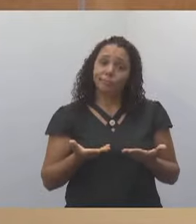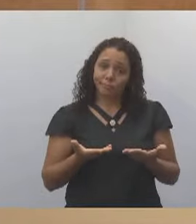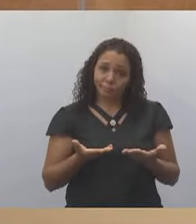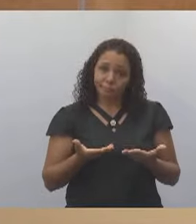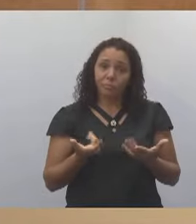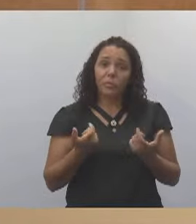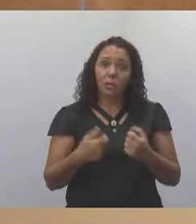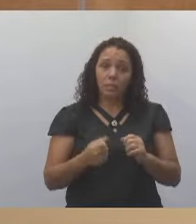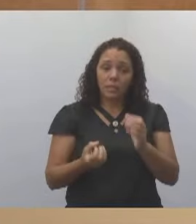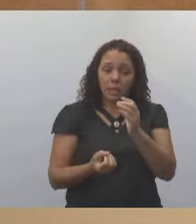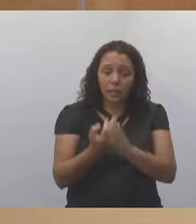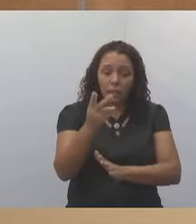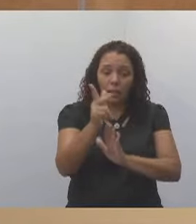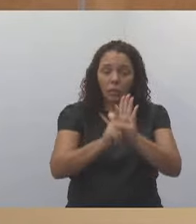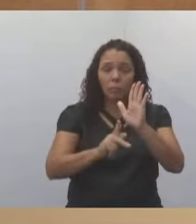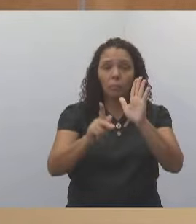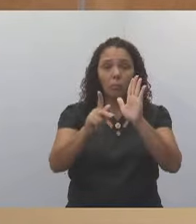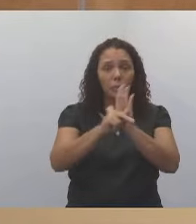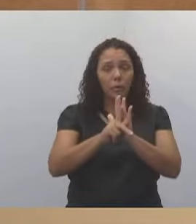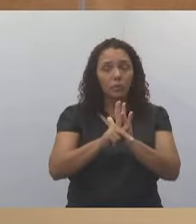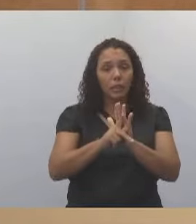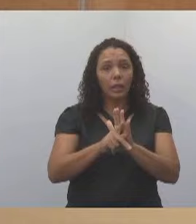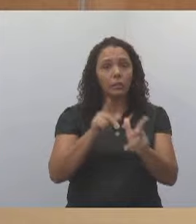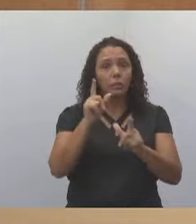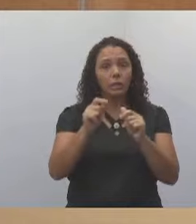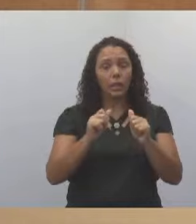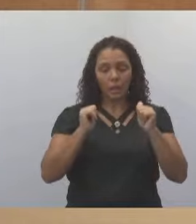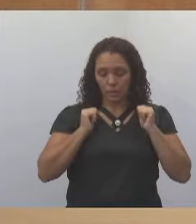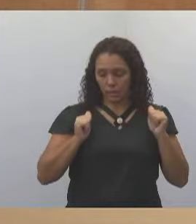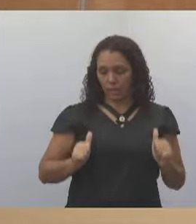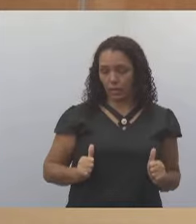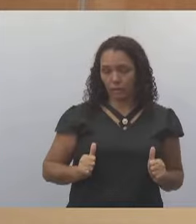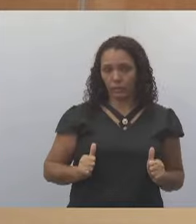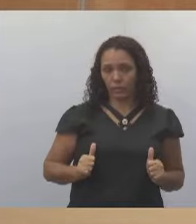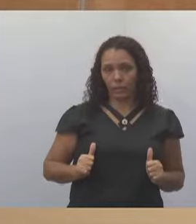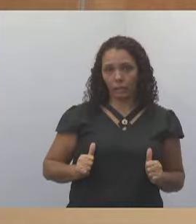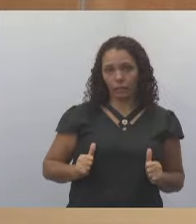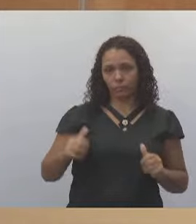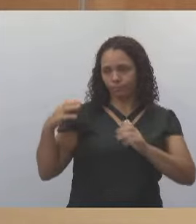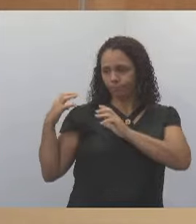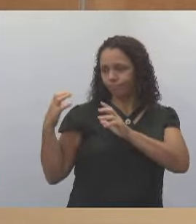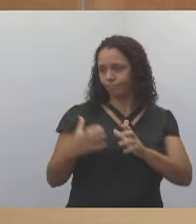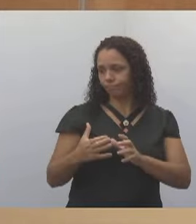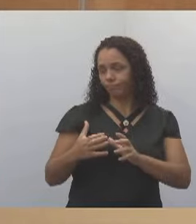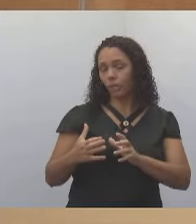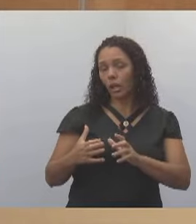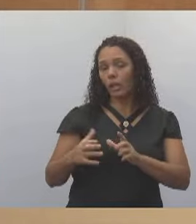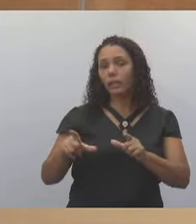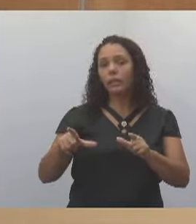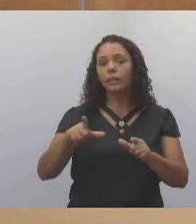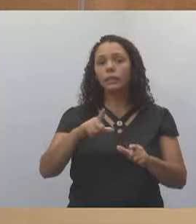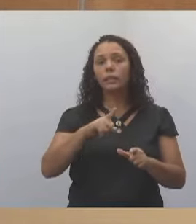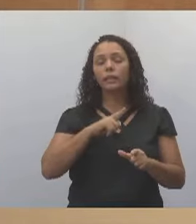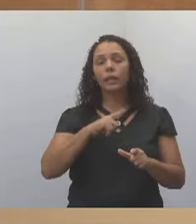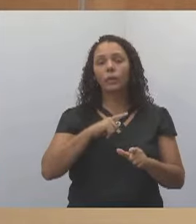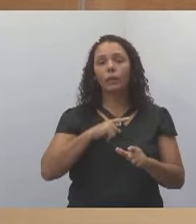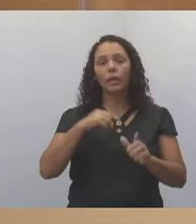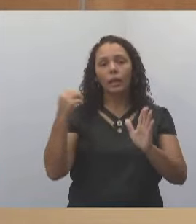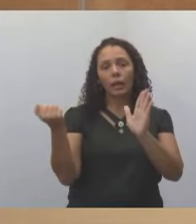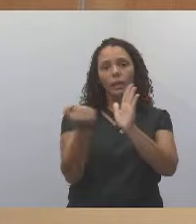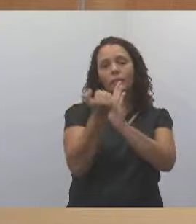também de colocar em todas as caixas de motoboy, motorgirl, a